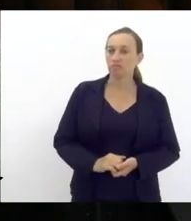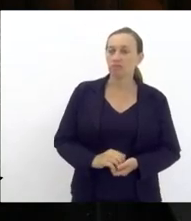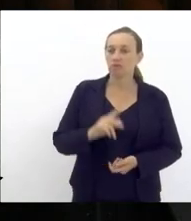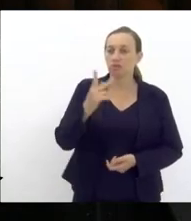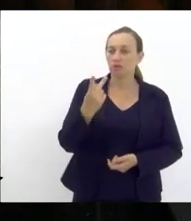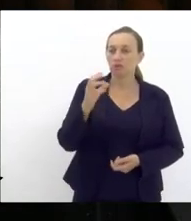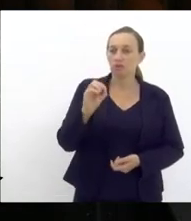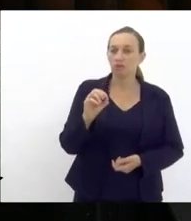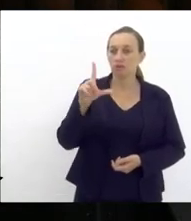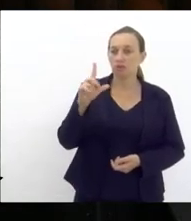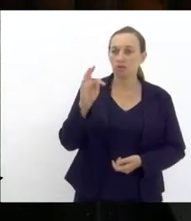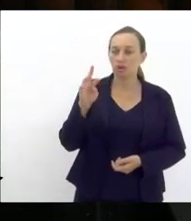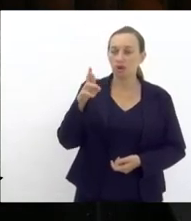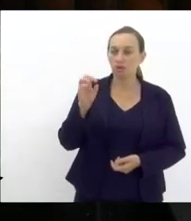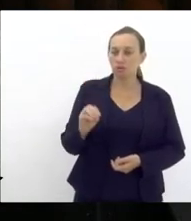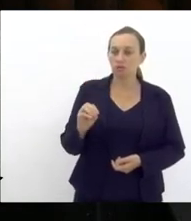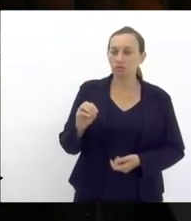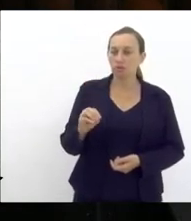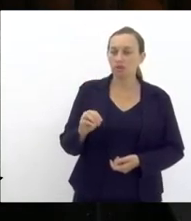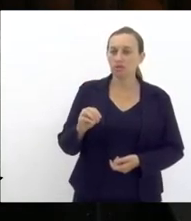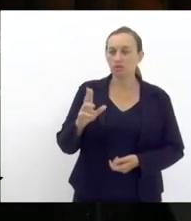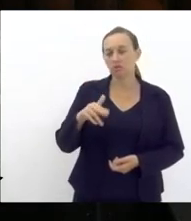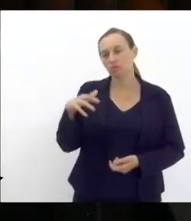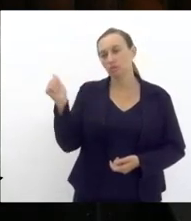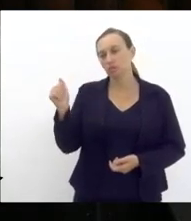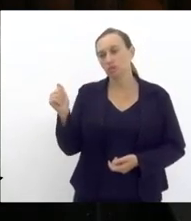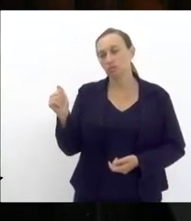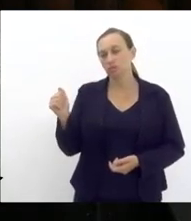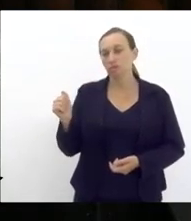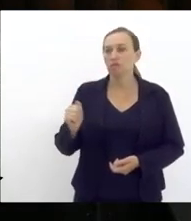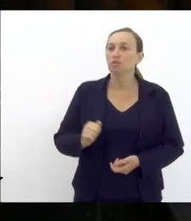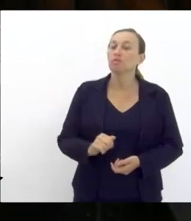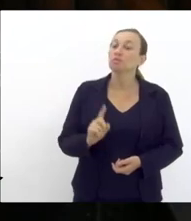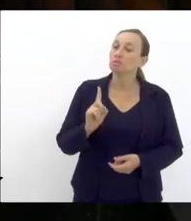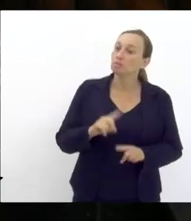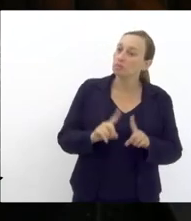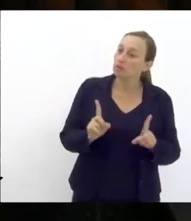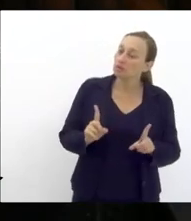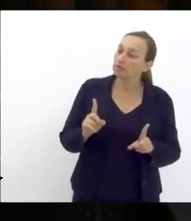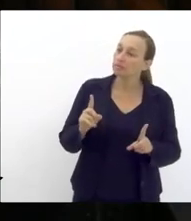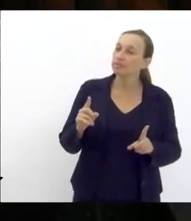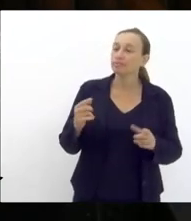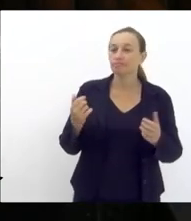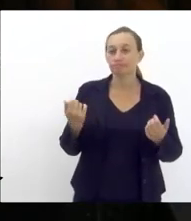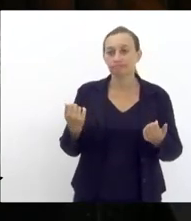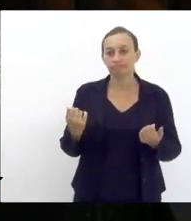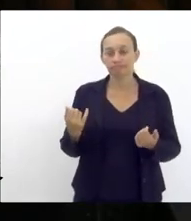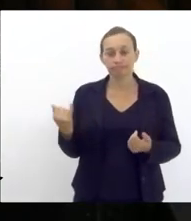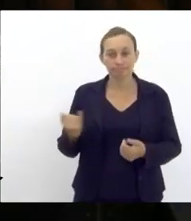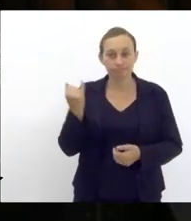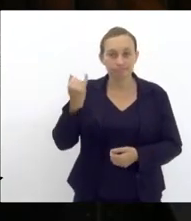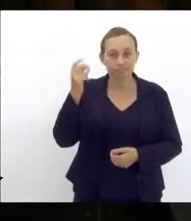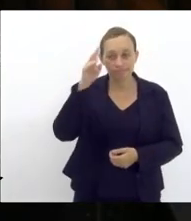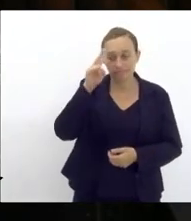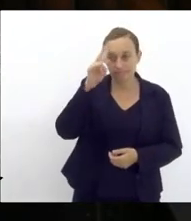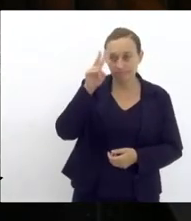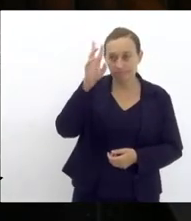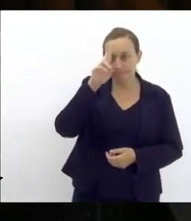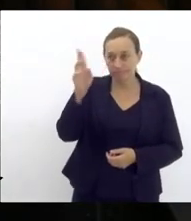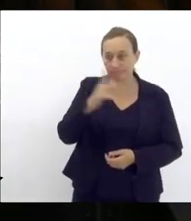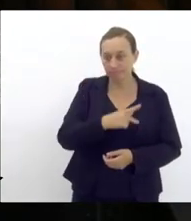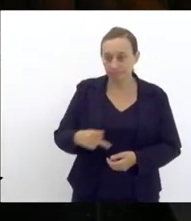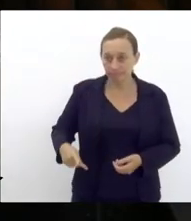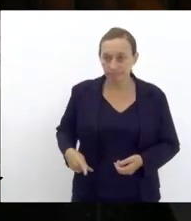local nunca mais mas é necessário é necessário lembrar a senhora presidente que